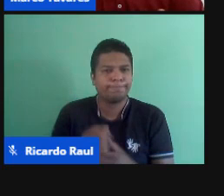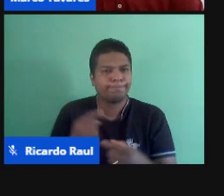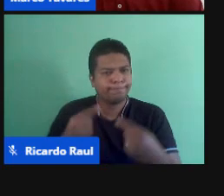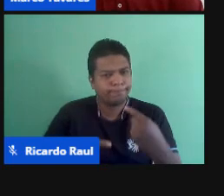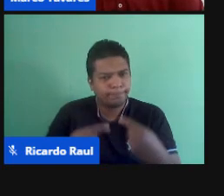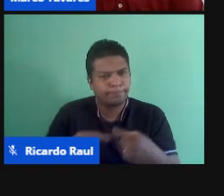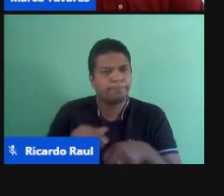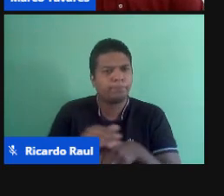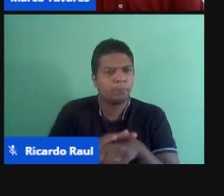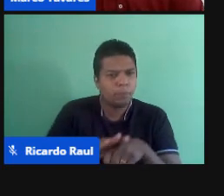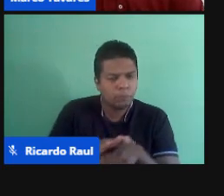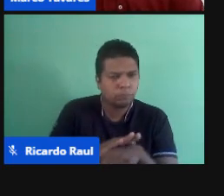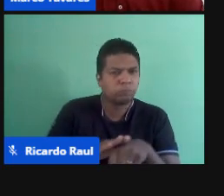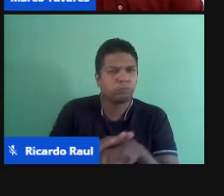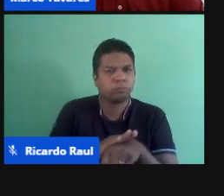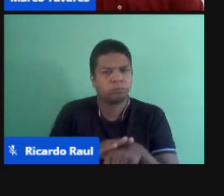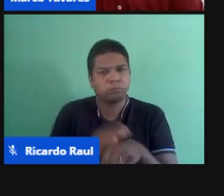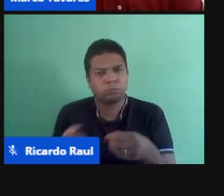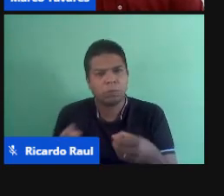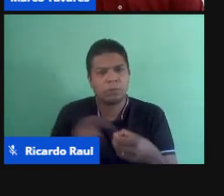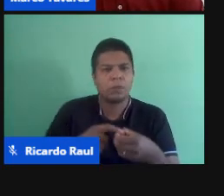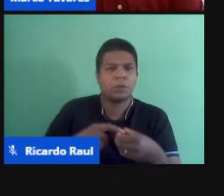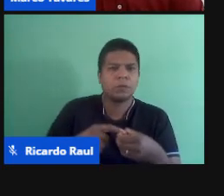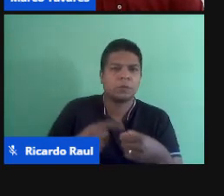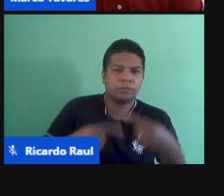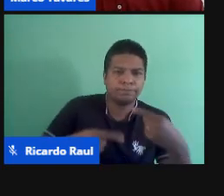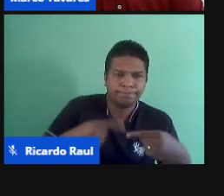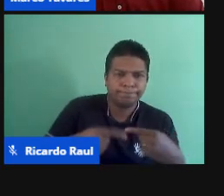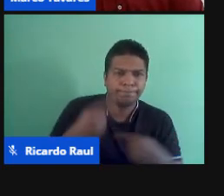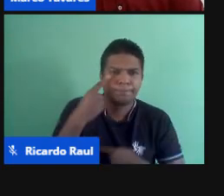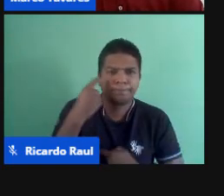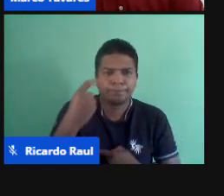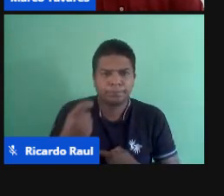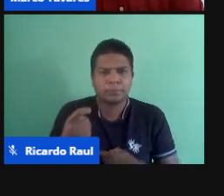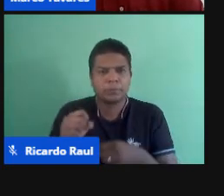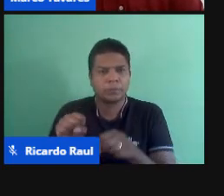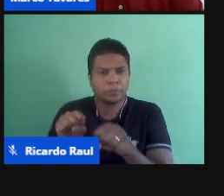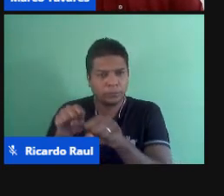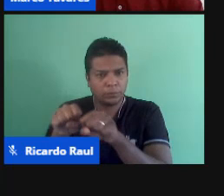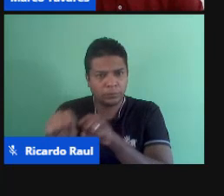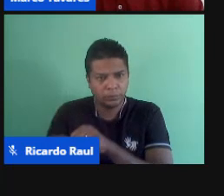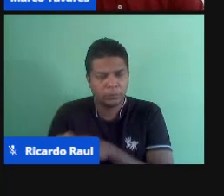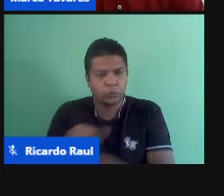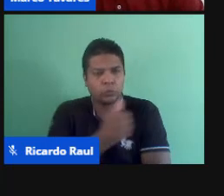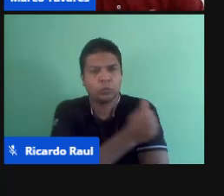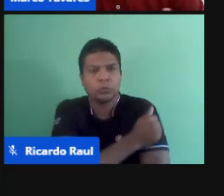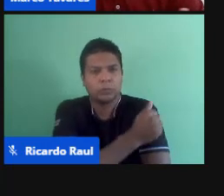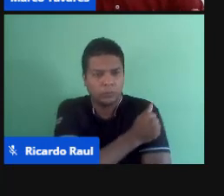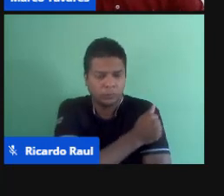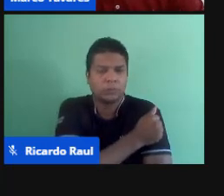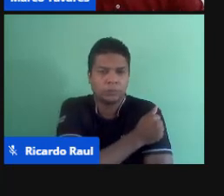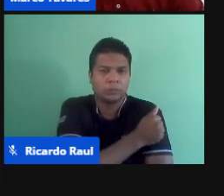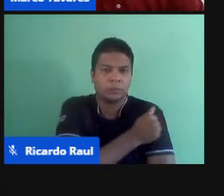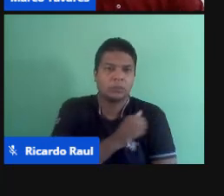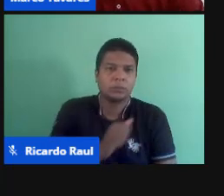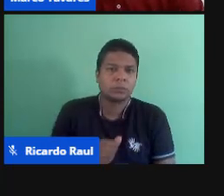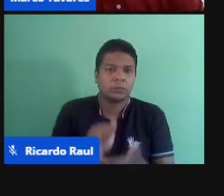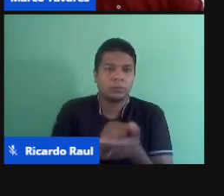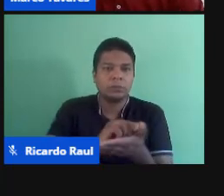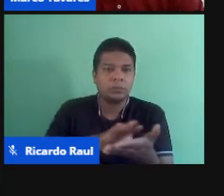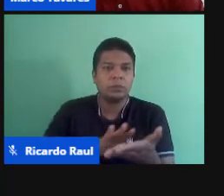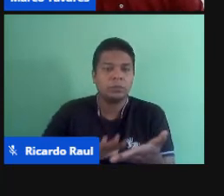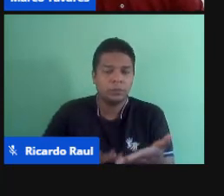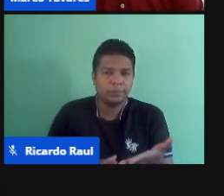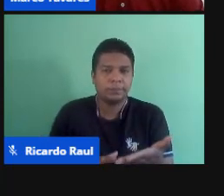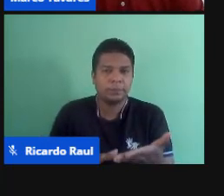um papel interessante que a gente tem na formação dos nossos alunos e nas atividades que nós